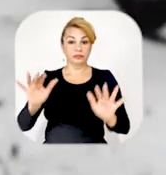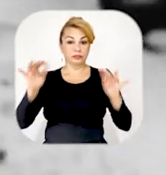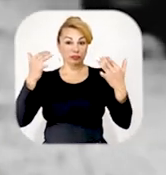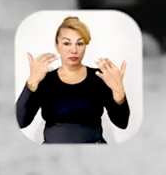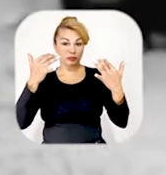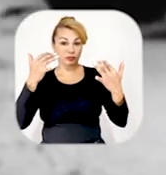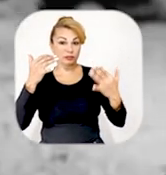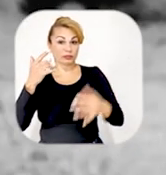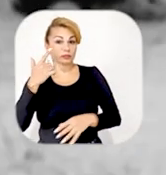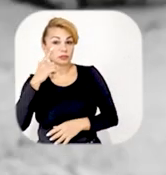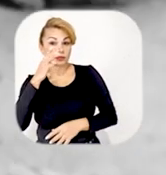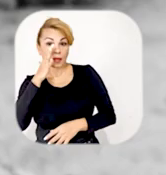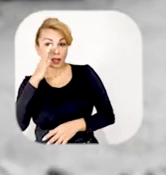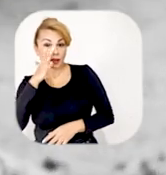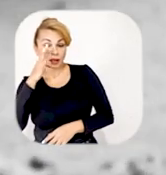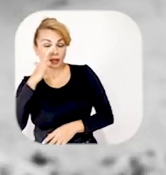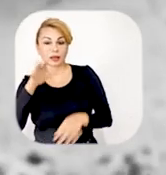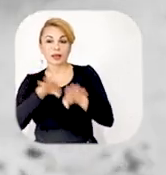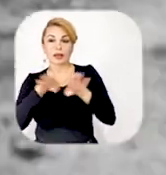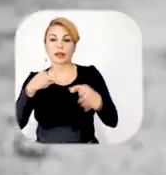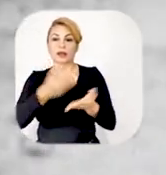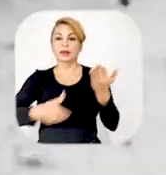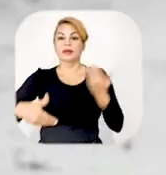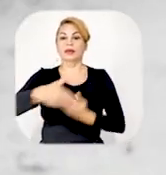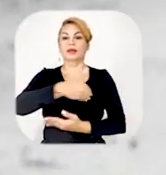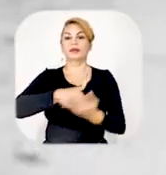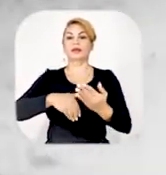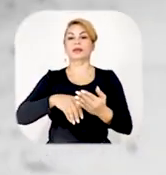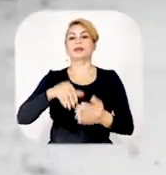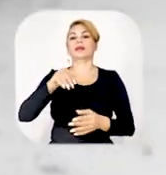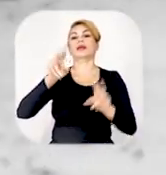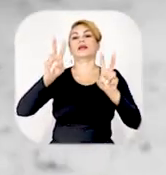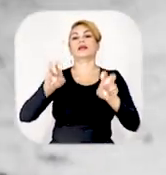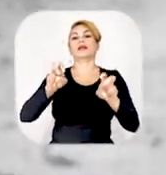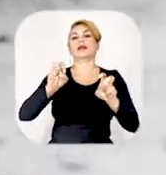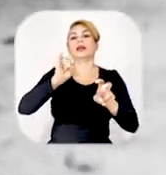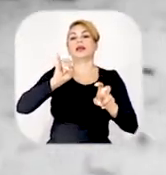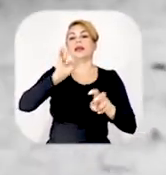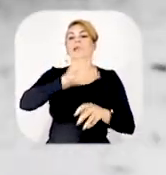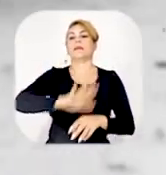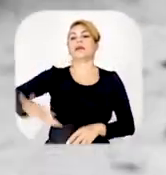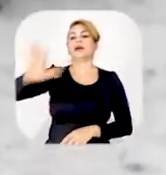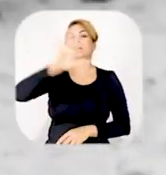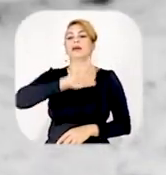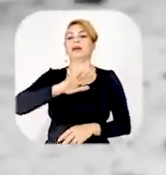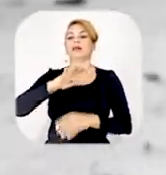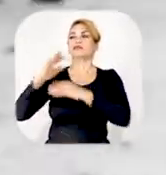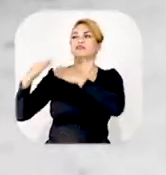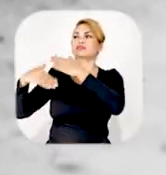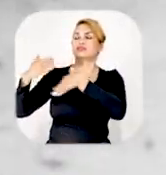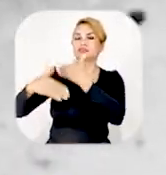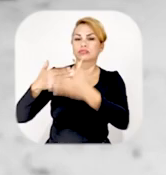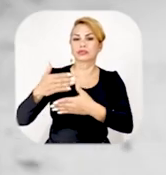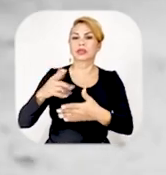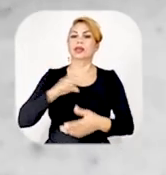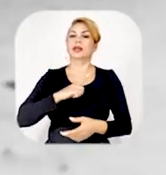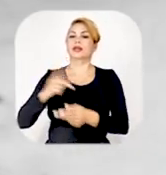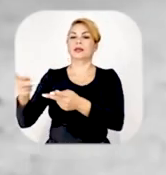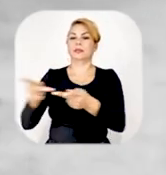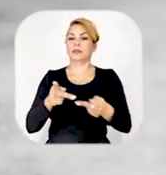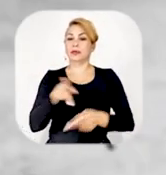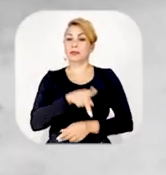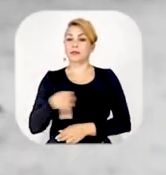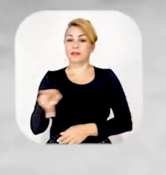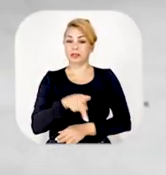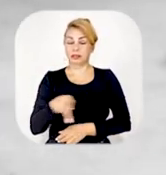Assistam à mesa Imagens do Tempo, que temos como convidadas a diretora do filme Expedição do Guaporé,